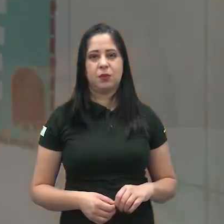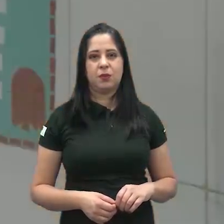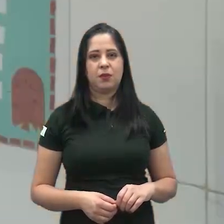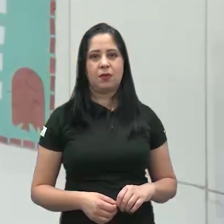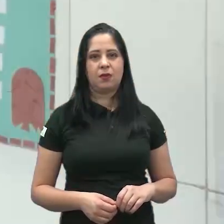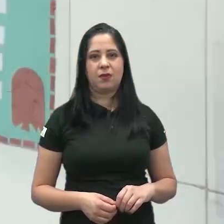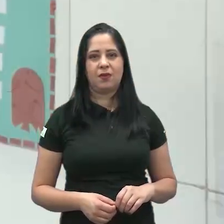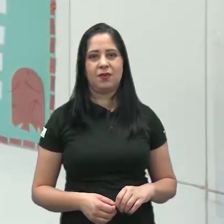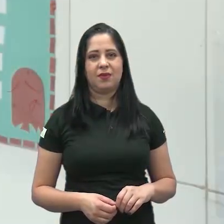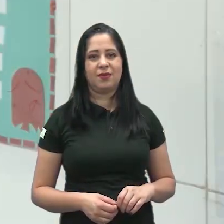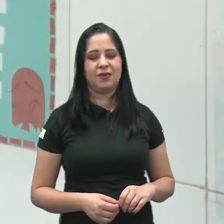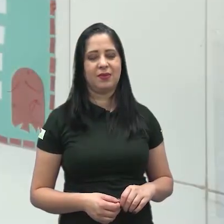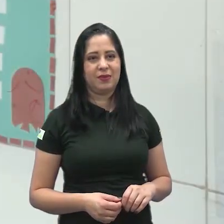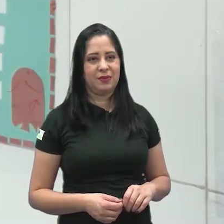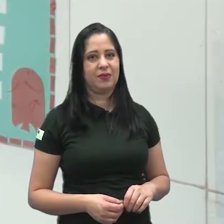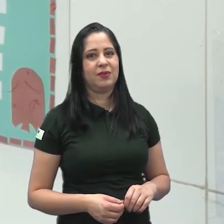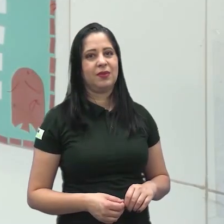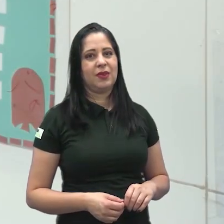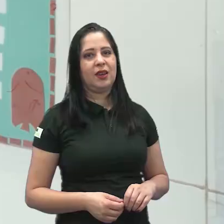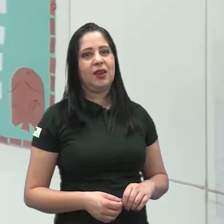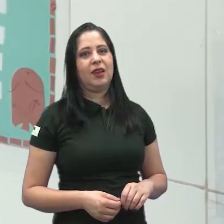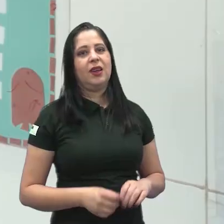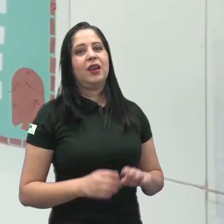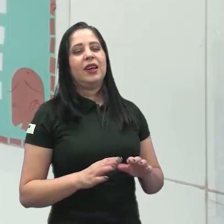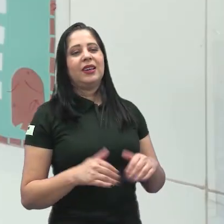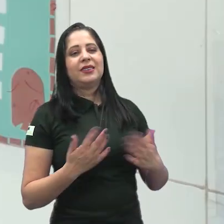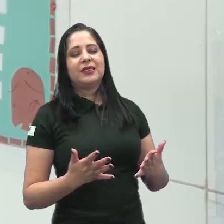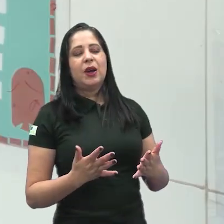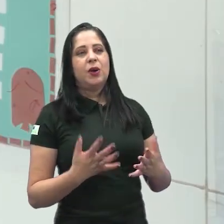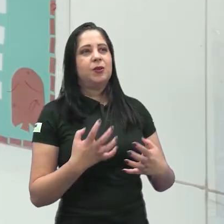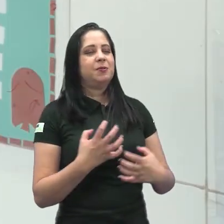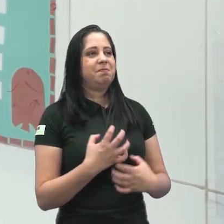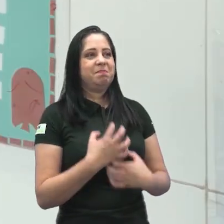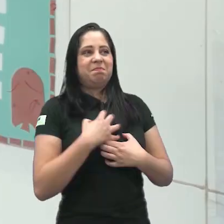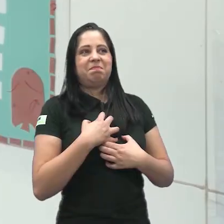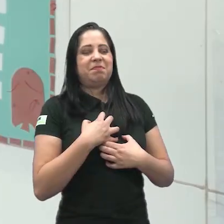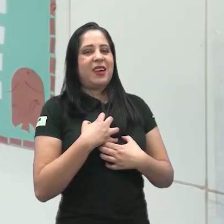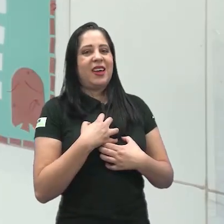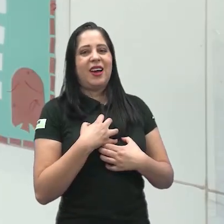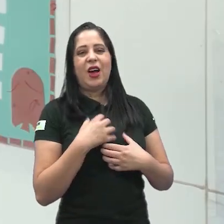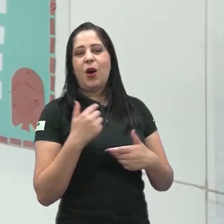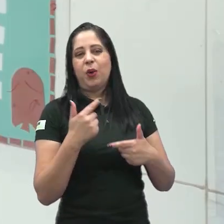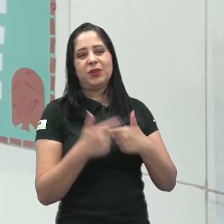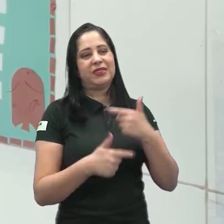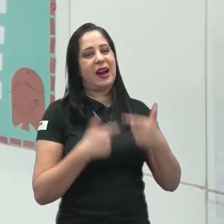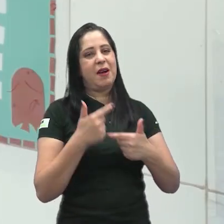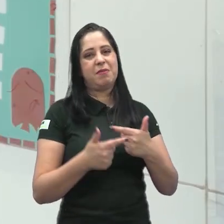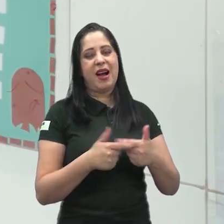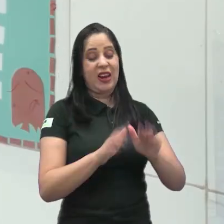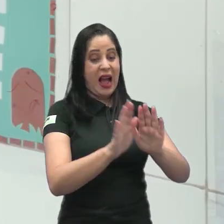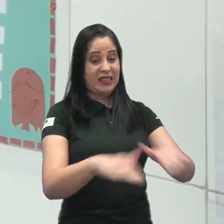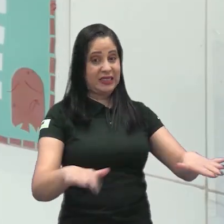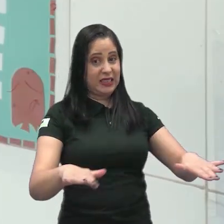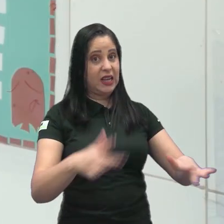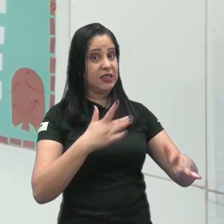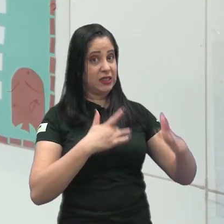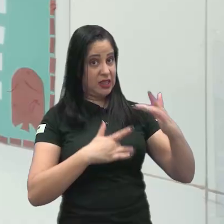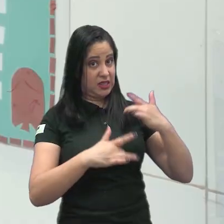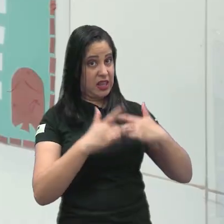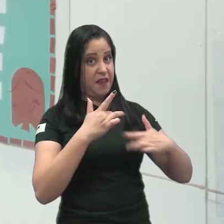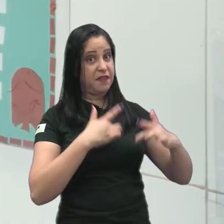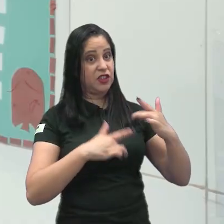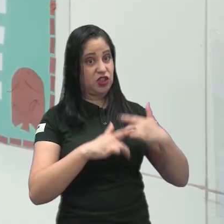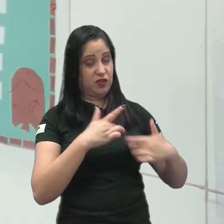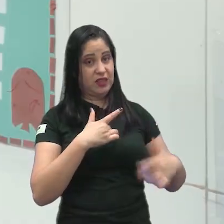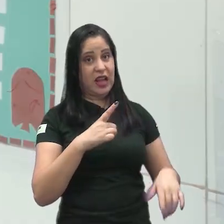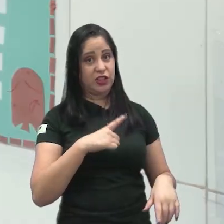O que mais impacta assim, nesse trabalho é a questão da afetividade. Eles precisam ganhar confiança, né, até